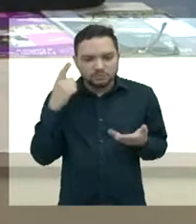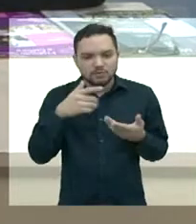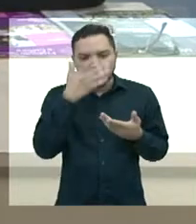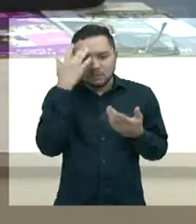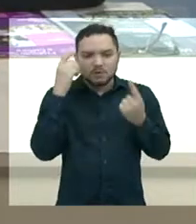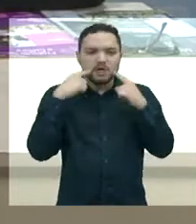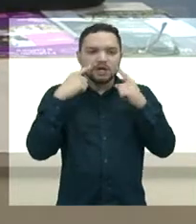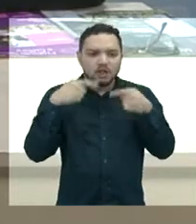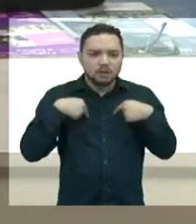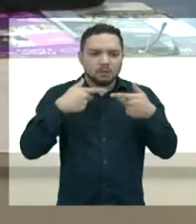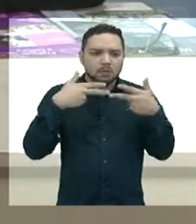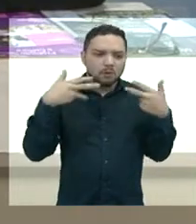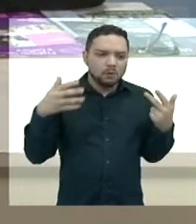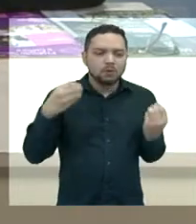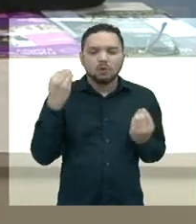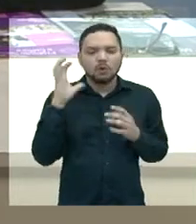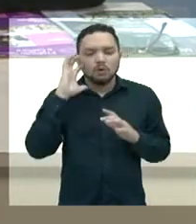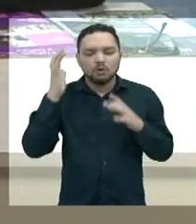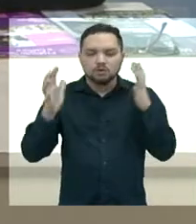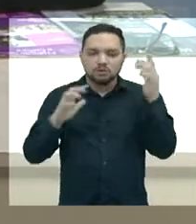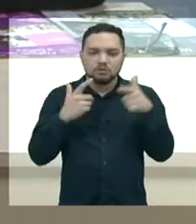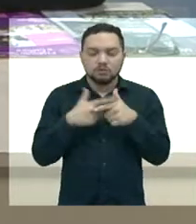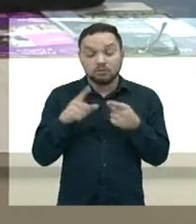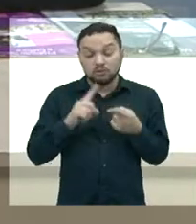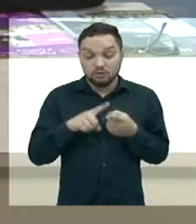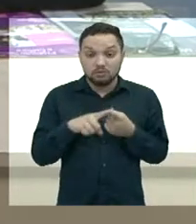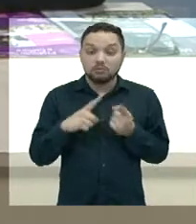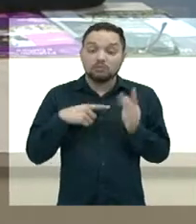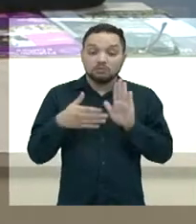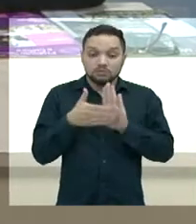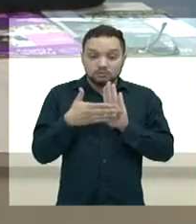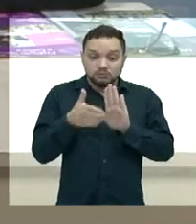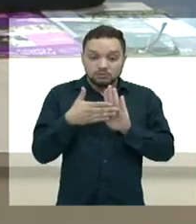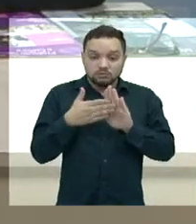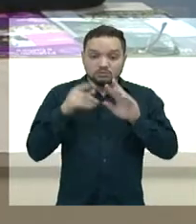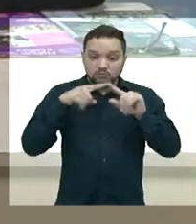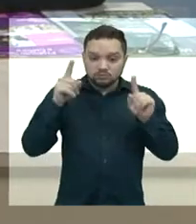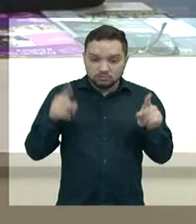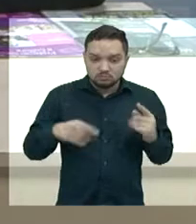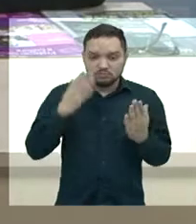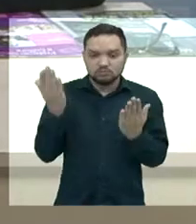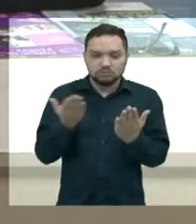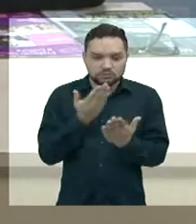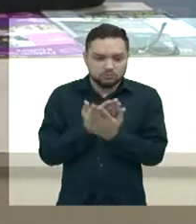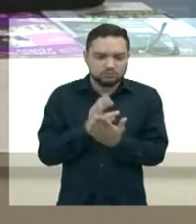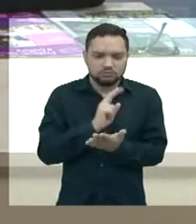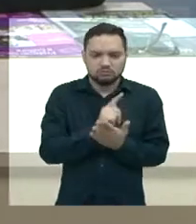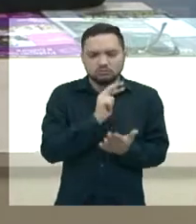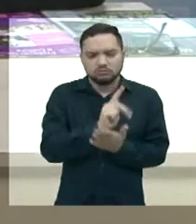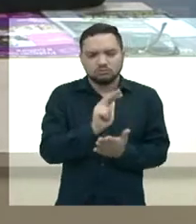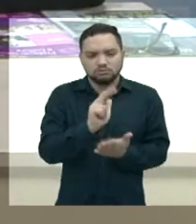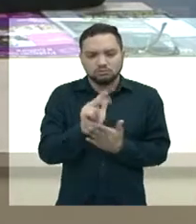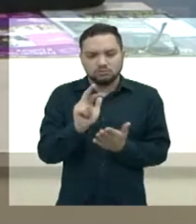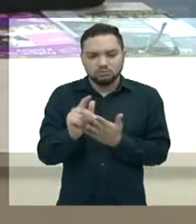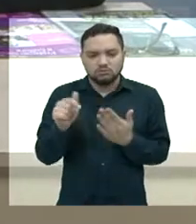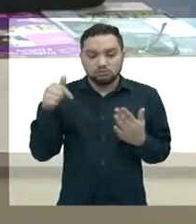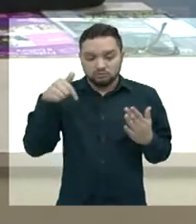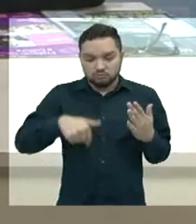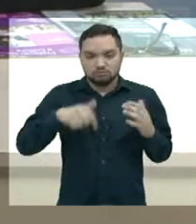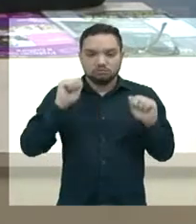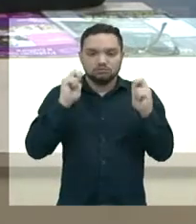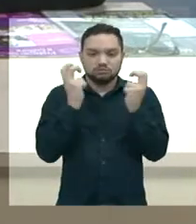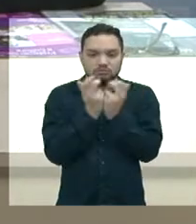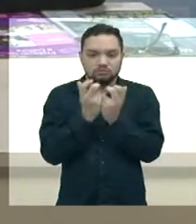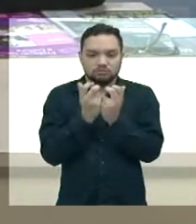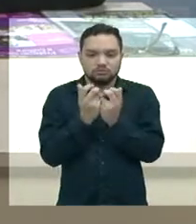demandas, buscando resolver e também propondo projetos, propostas e requerimentos, proposituras, requerimentos no plenário,